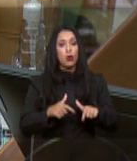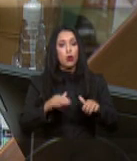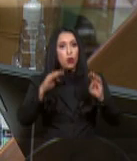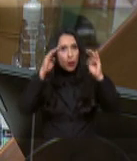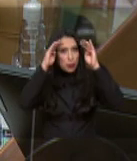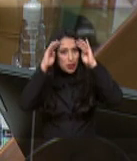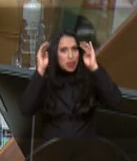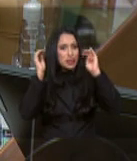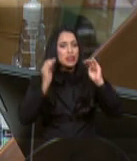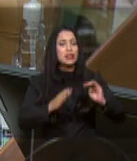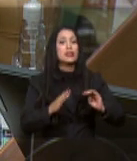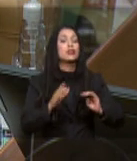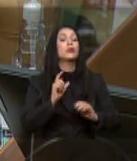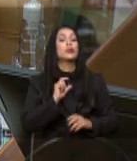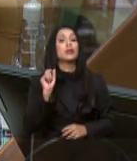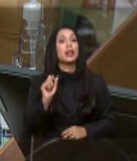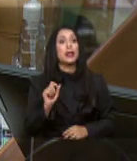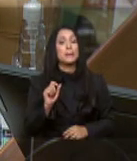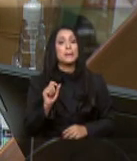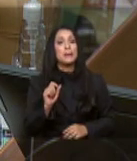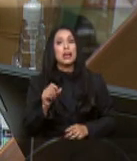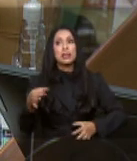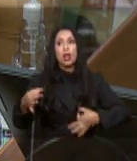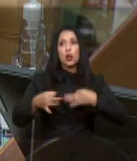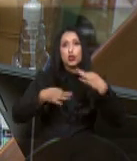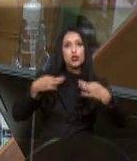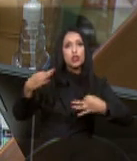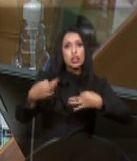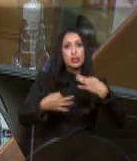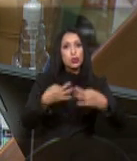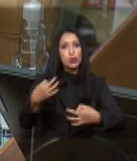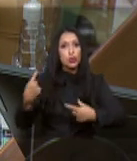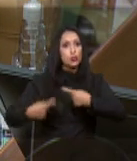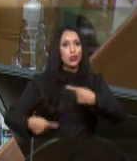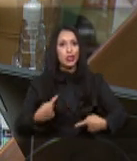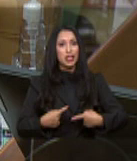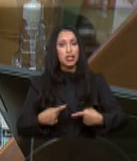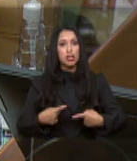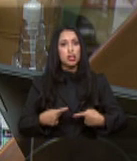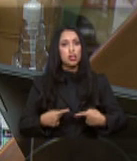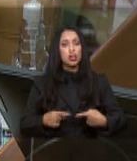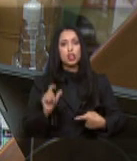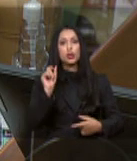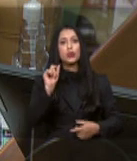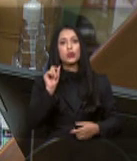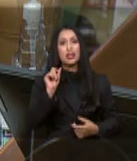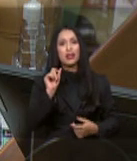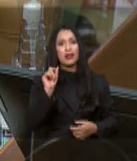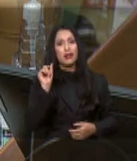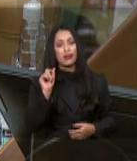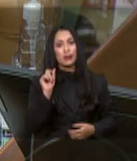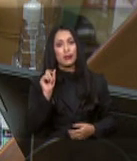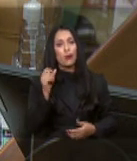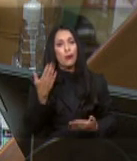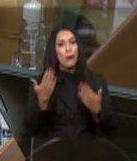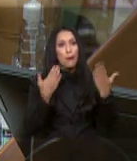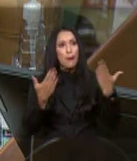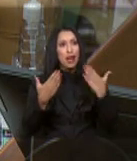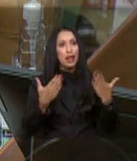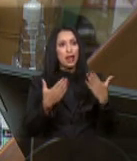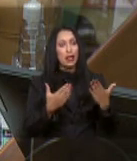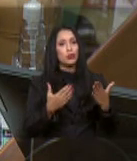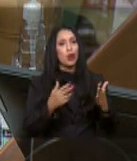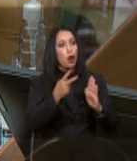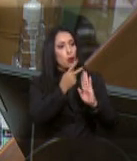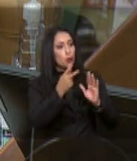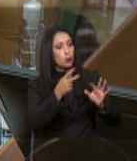obedeceu-se provavelmente mais às sugestões políticas do que ao propósito de escolher gente idônea. E dizia,